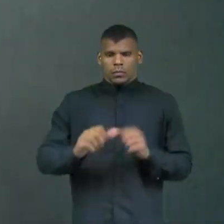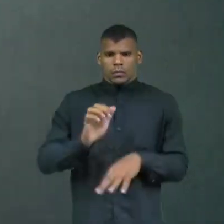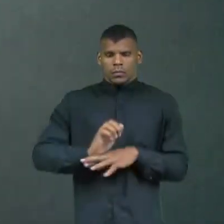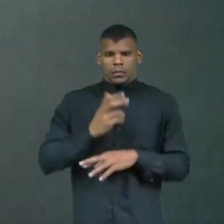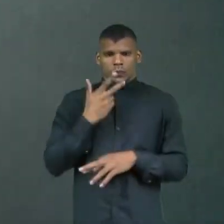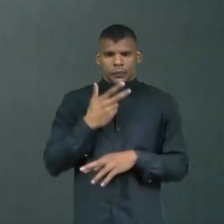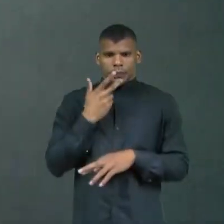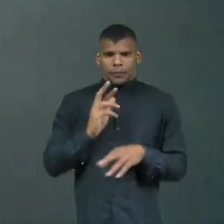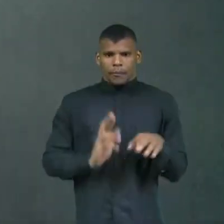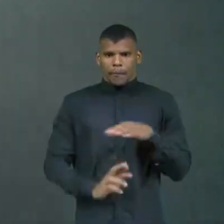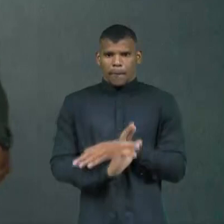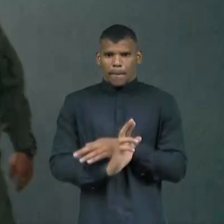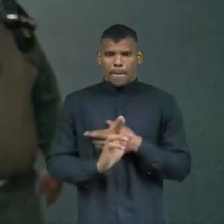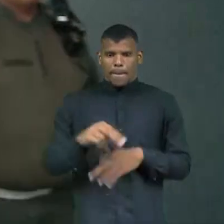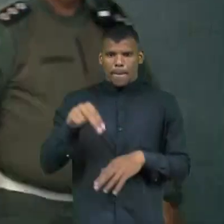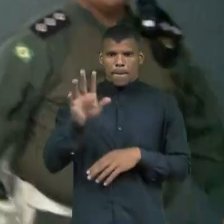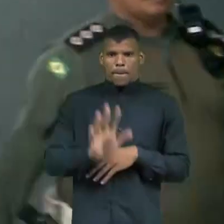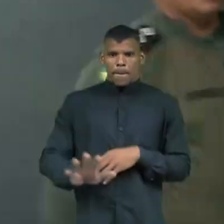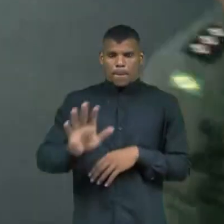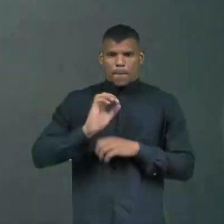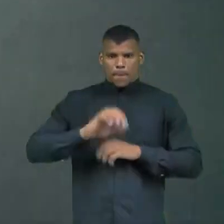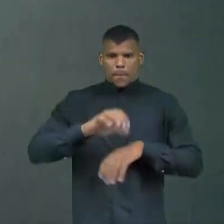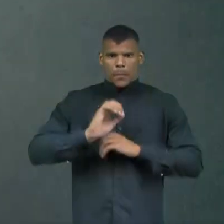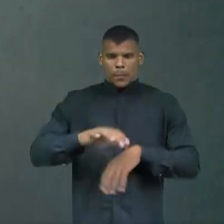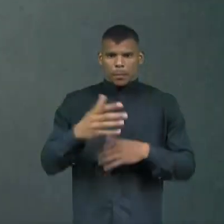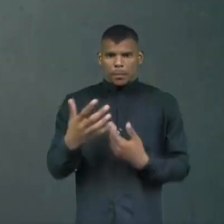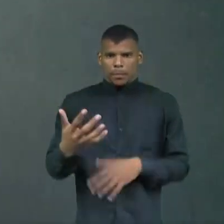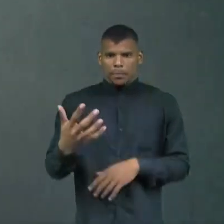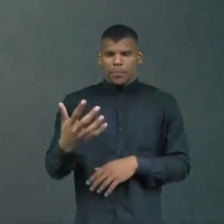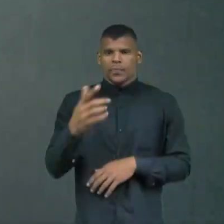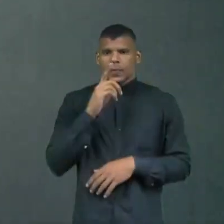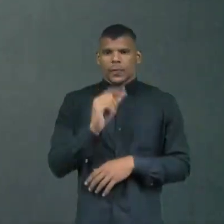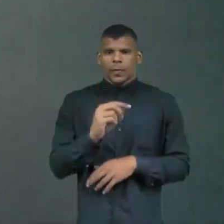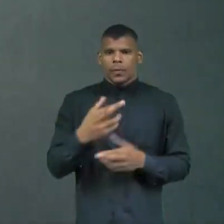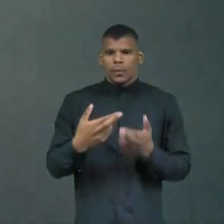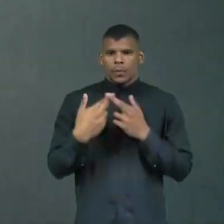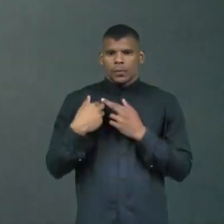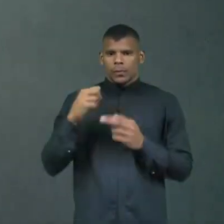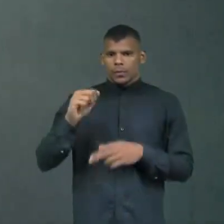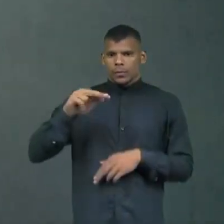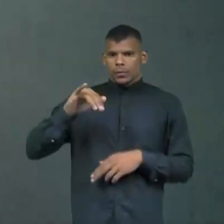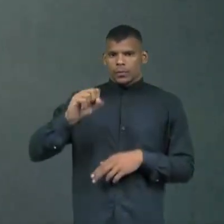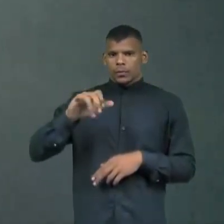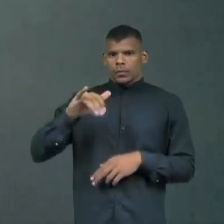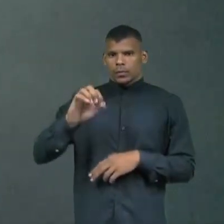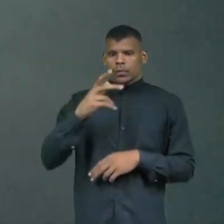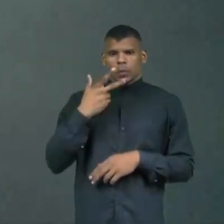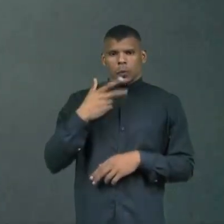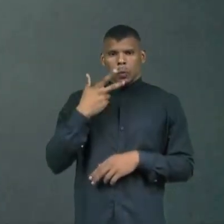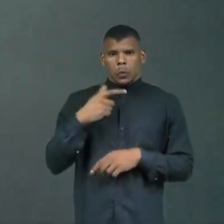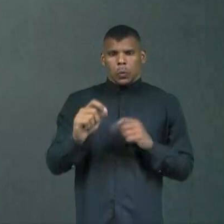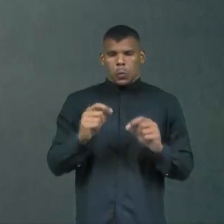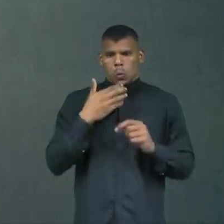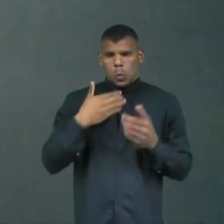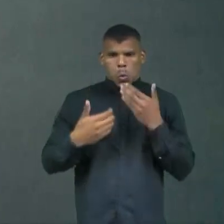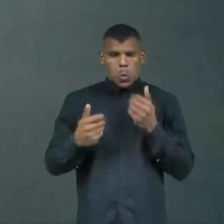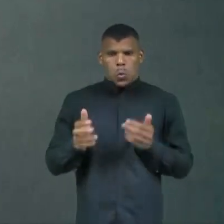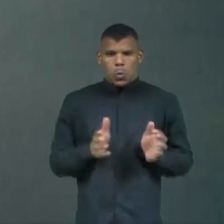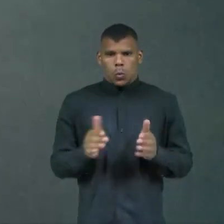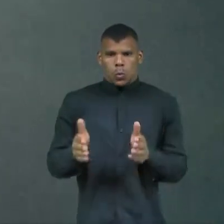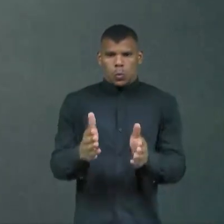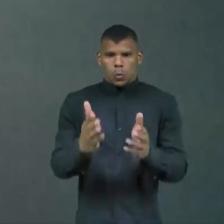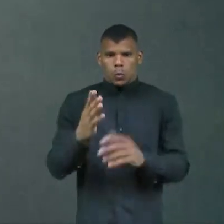referência internacional da educação. Muito bom ouvir do próprio presidente do sindicato, Anísio Melo, que o Ceará possui a melhor carreira do magistério